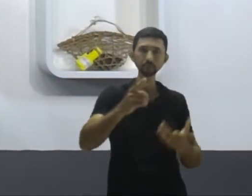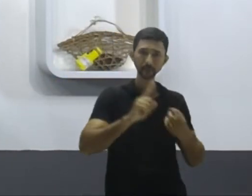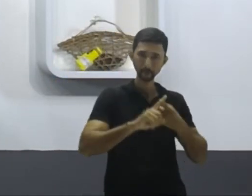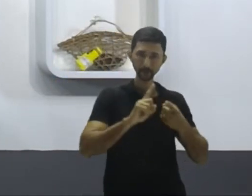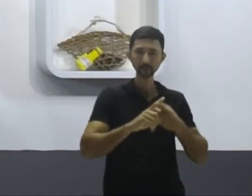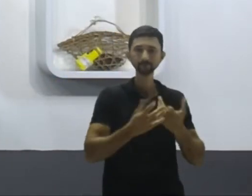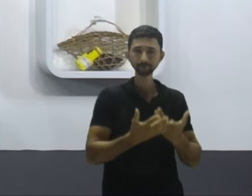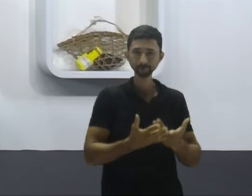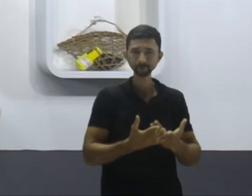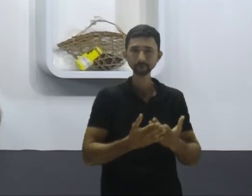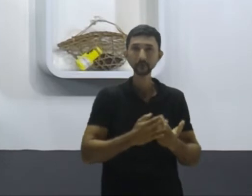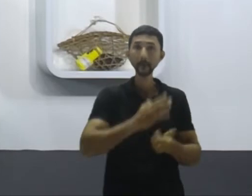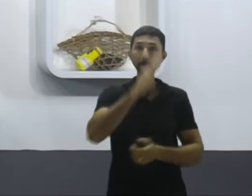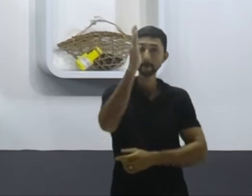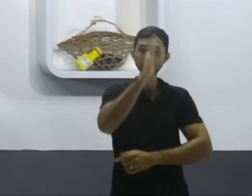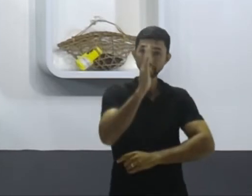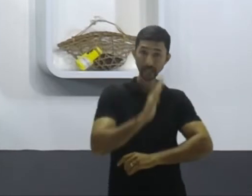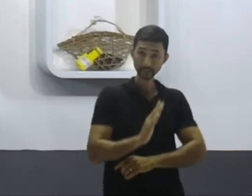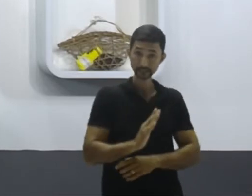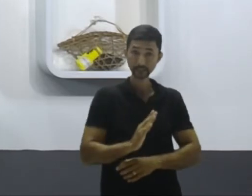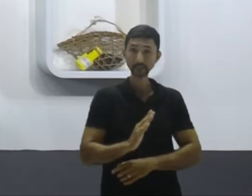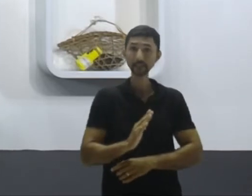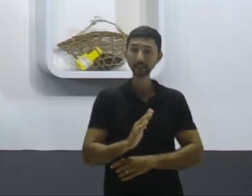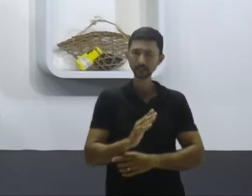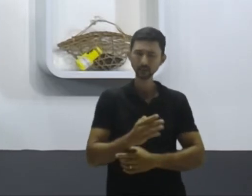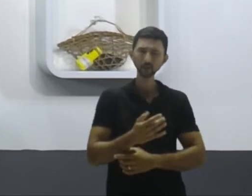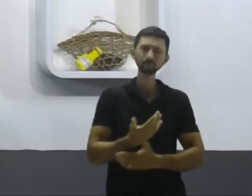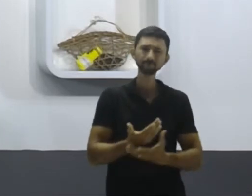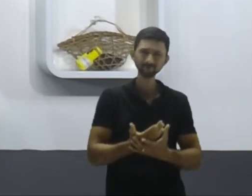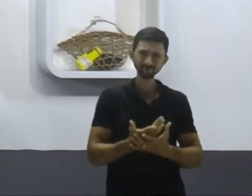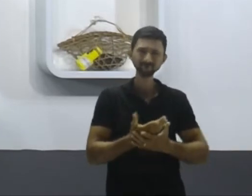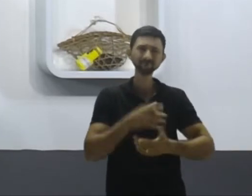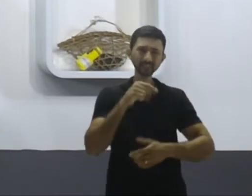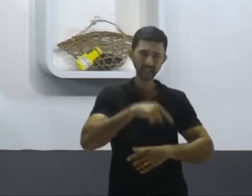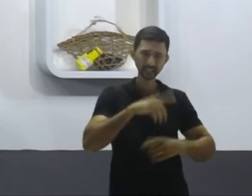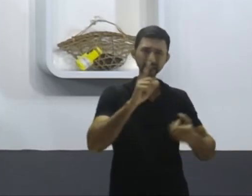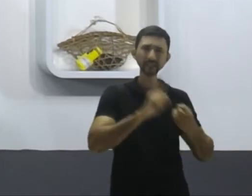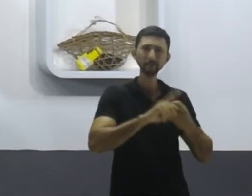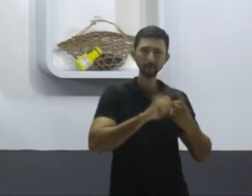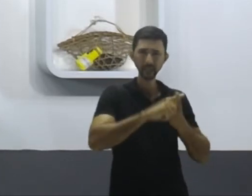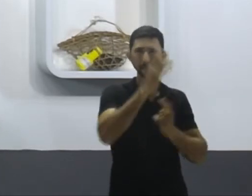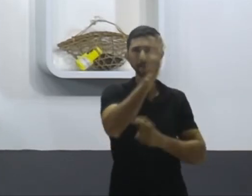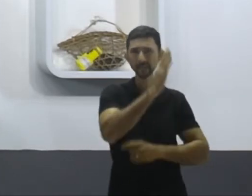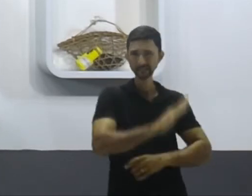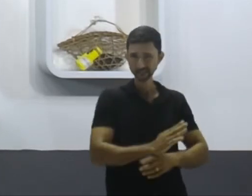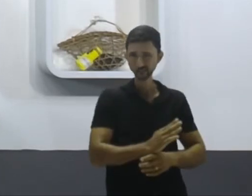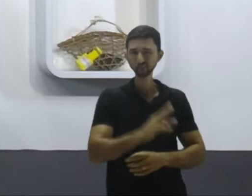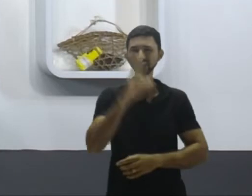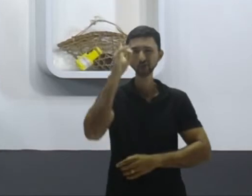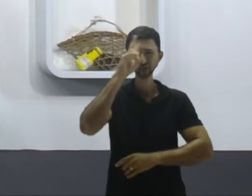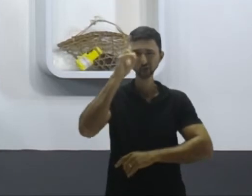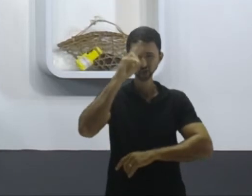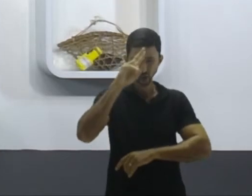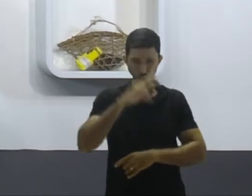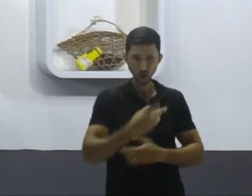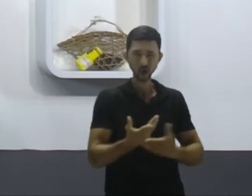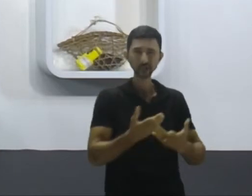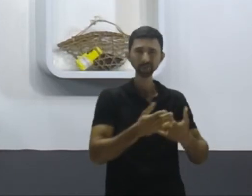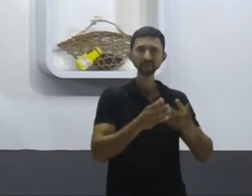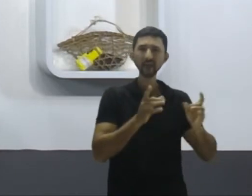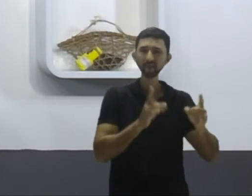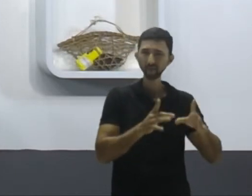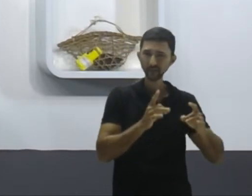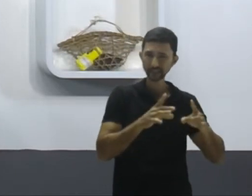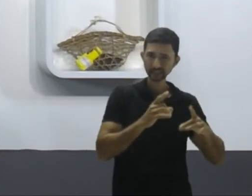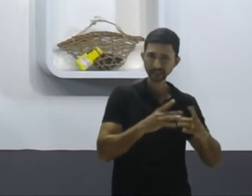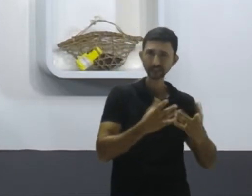africanos. O Brasil também ficou tristemente conhecido por essa história. Haviam comerciantes brasileiros